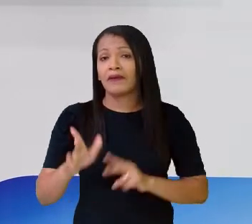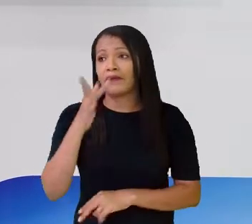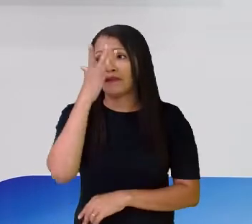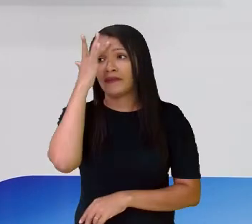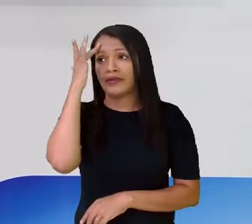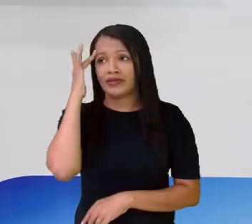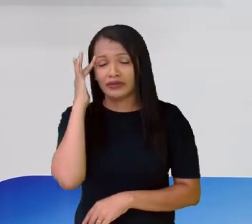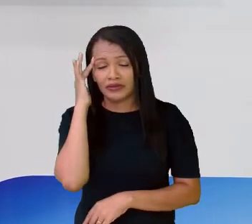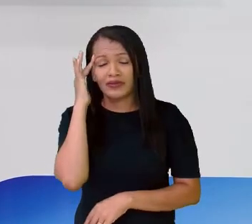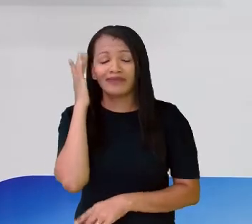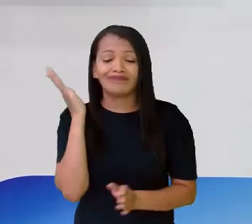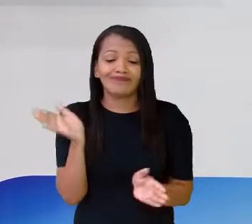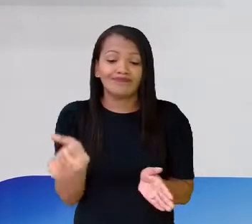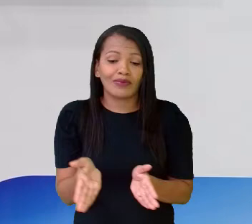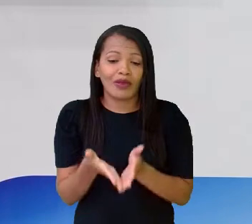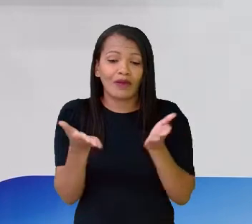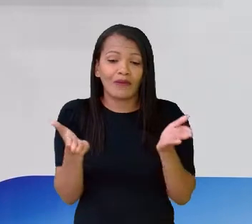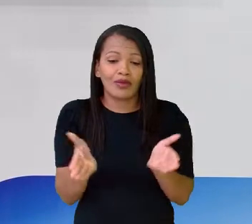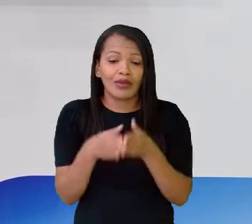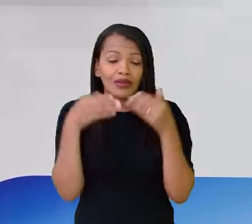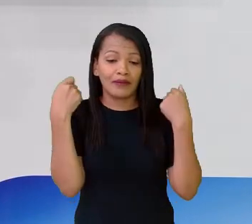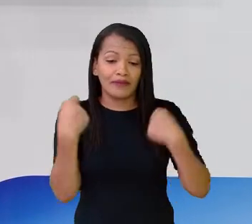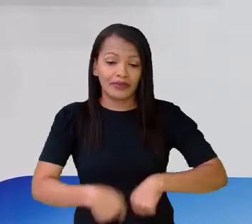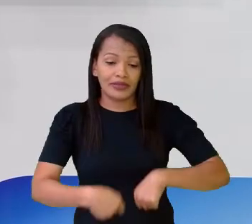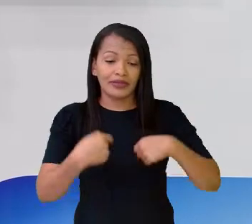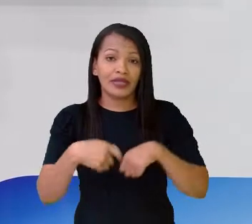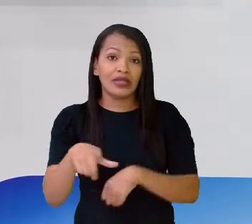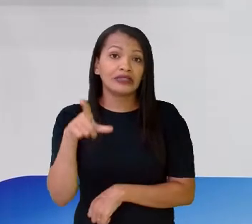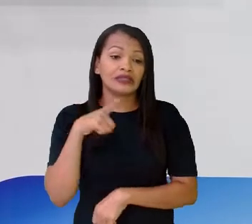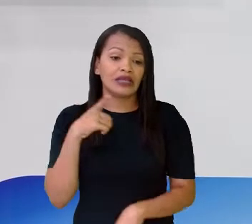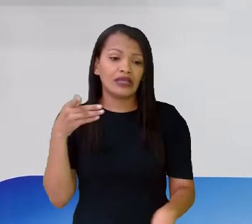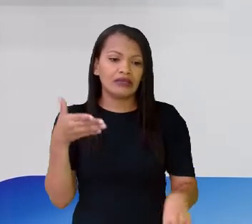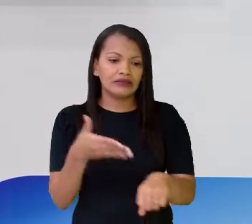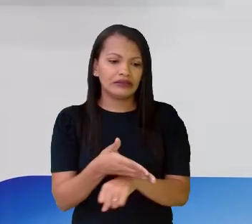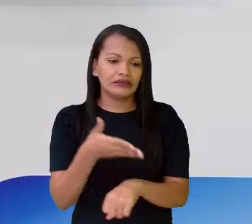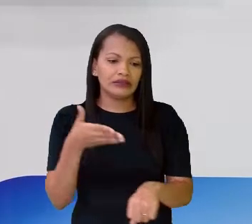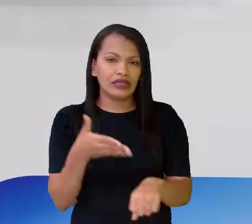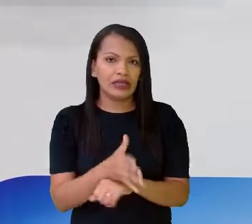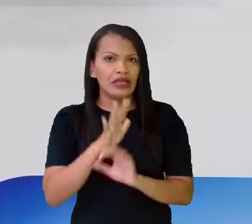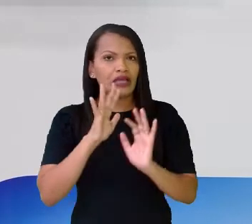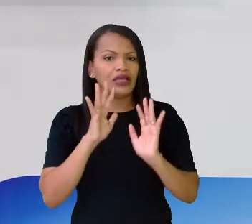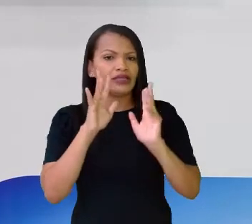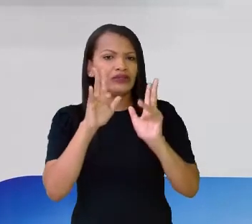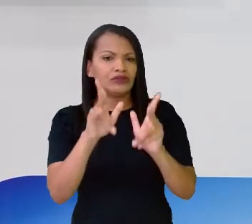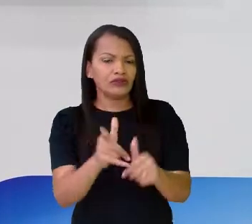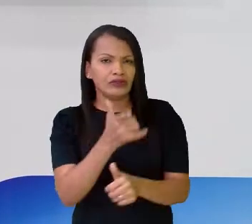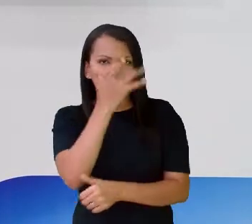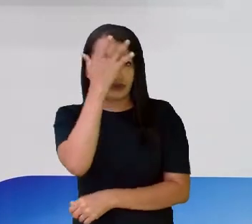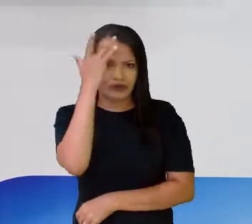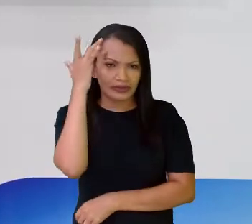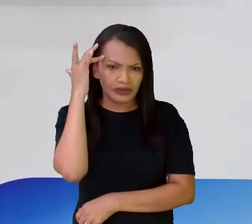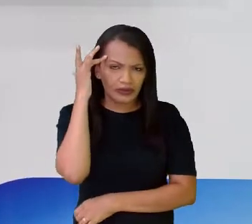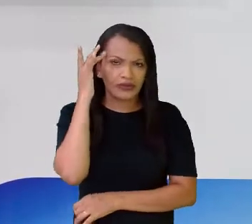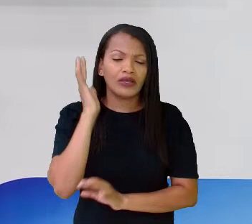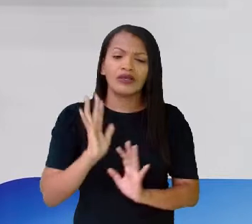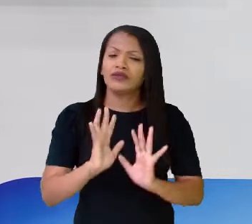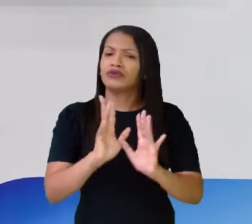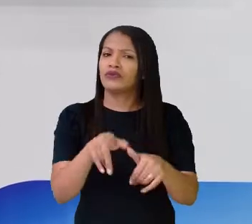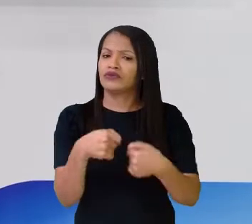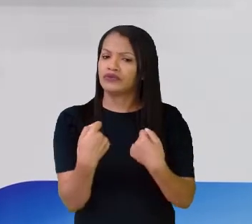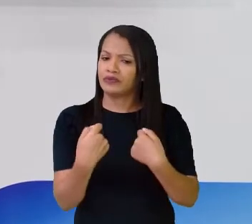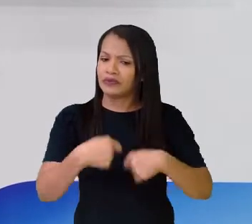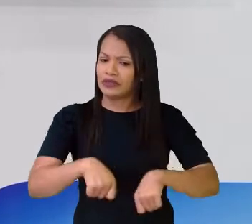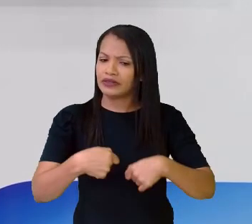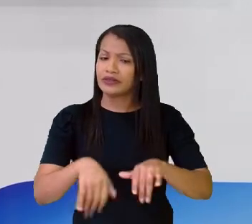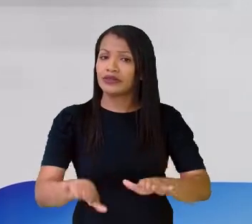moradias precárias. A gente precisa ter mais acesso a moradias para todas as pessoas. Todo mundo precisa